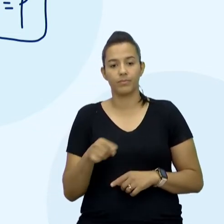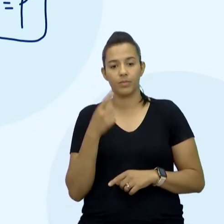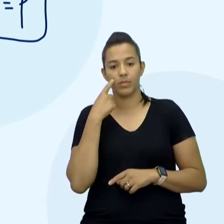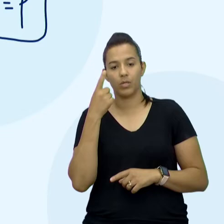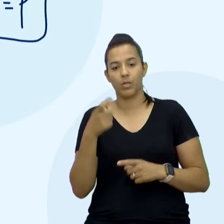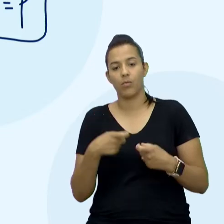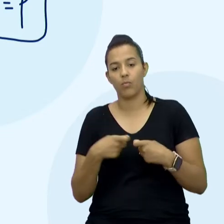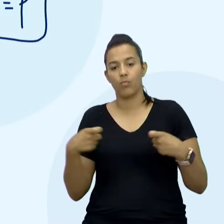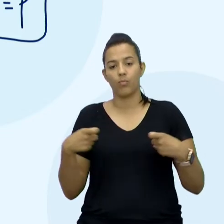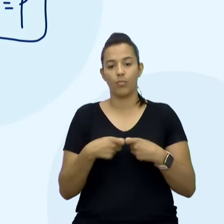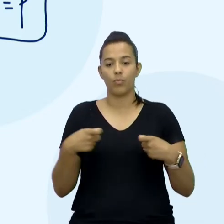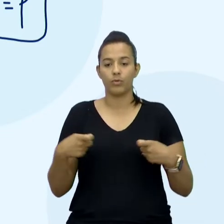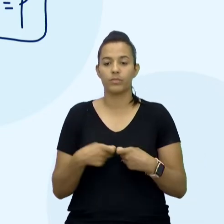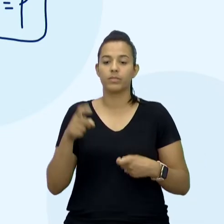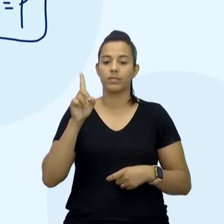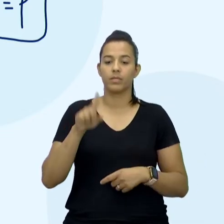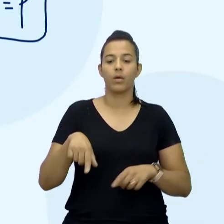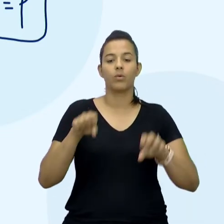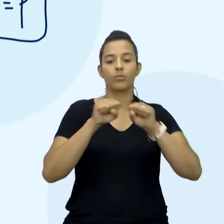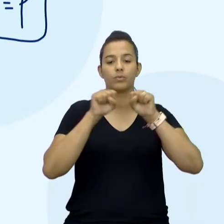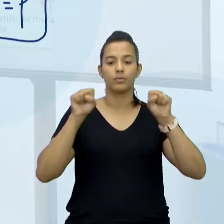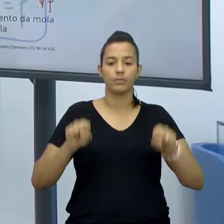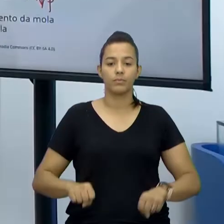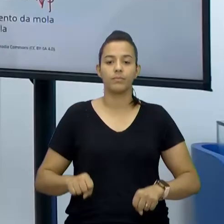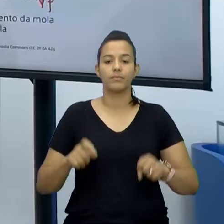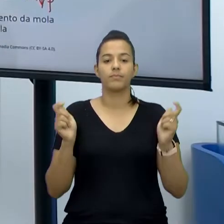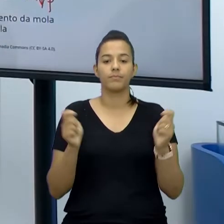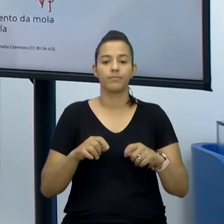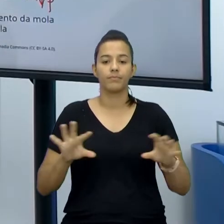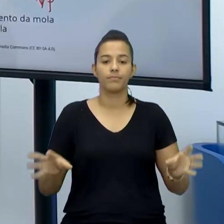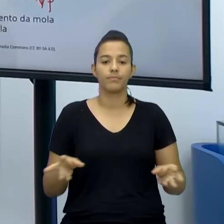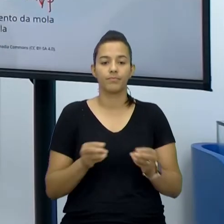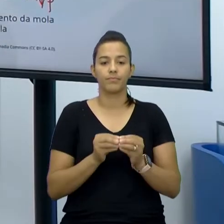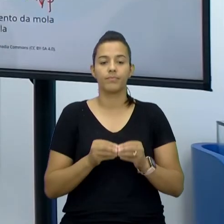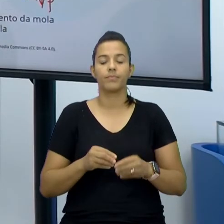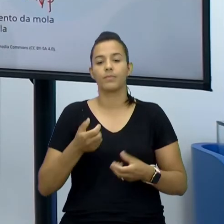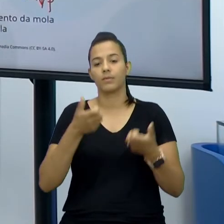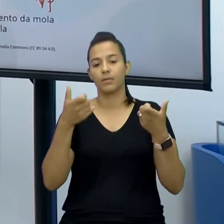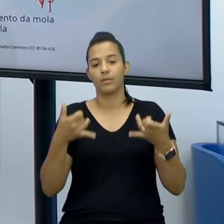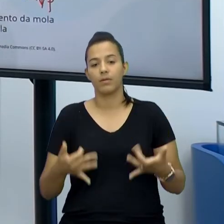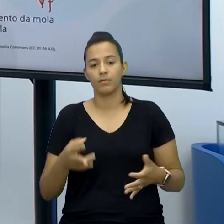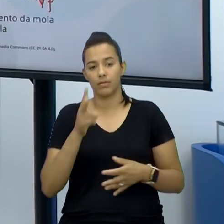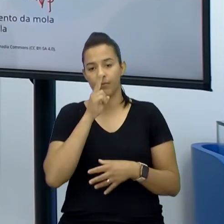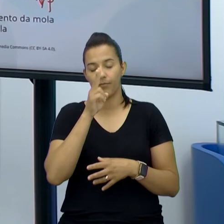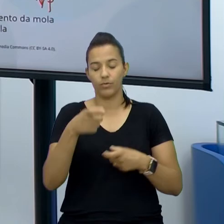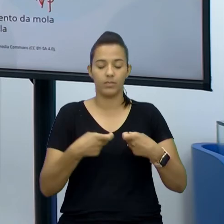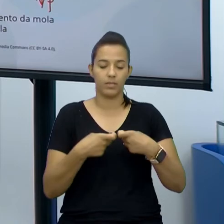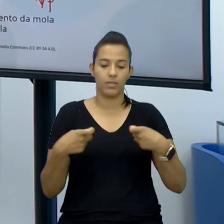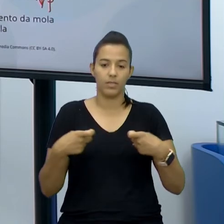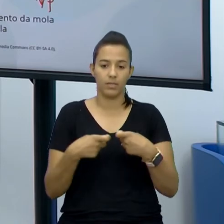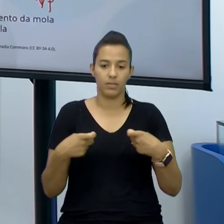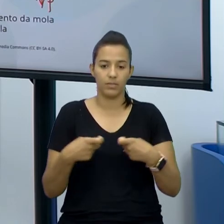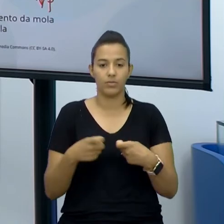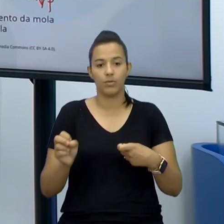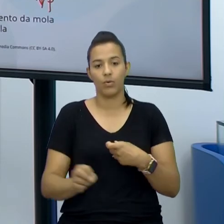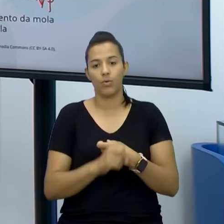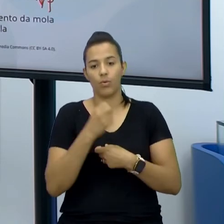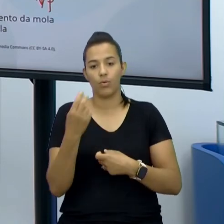força elástica, que é um sistema, quando você tem um sisteminha de massa-mola, você tem a força elástica ou uma